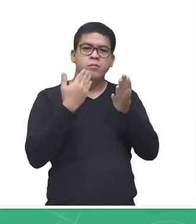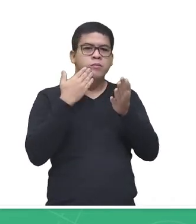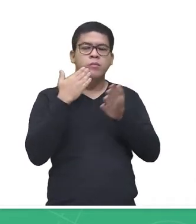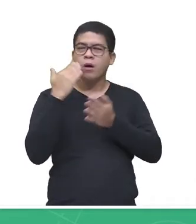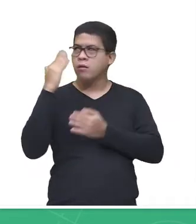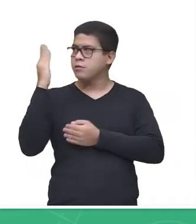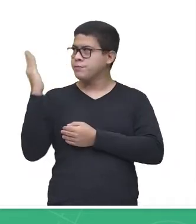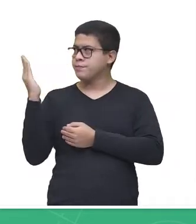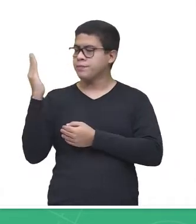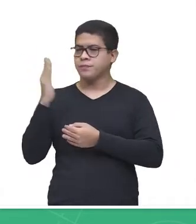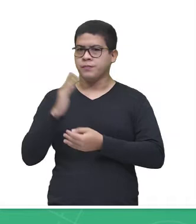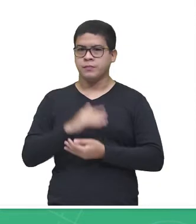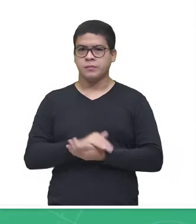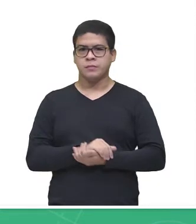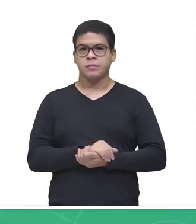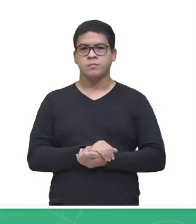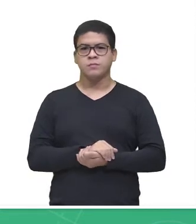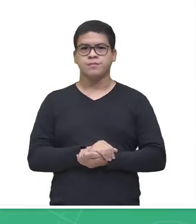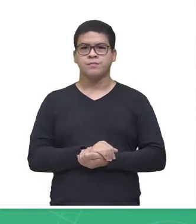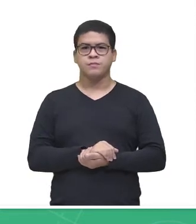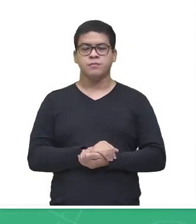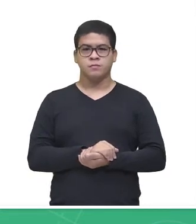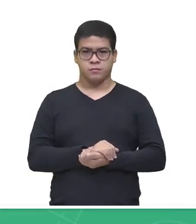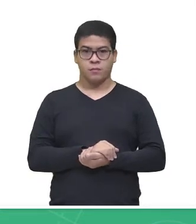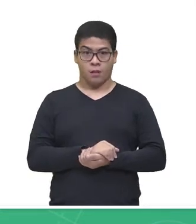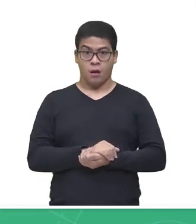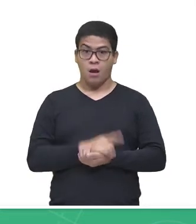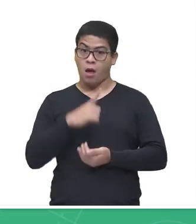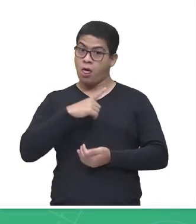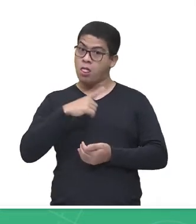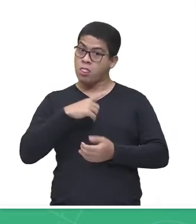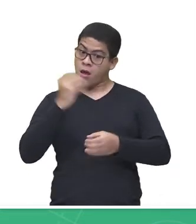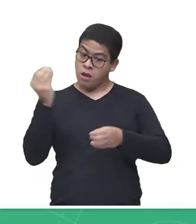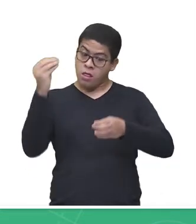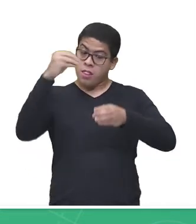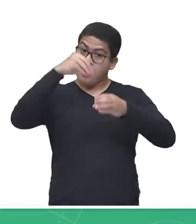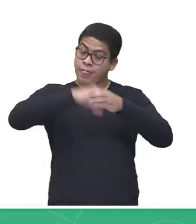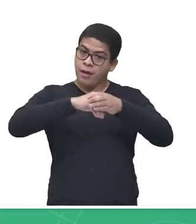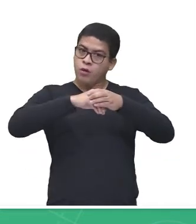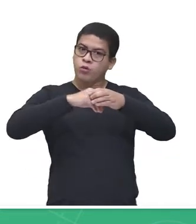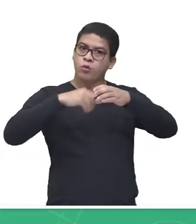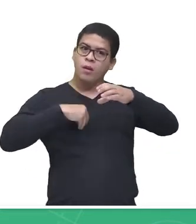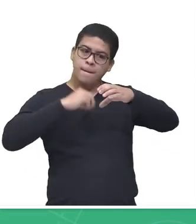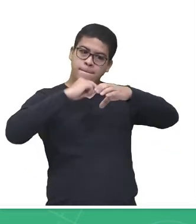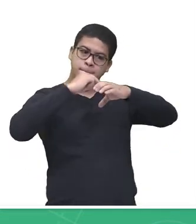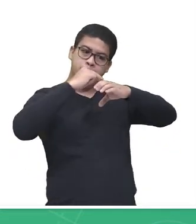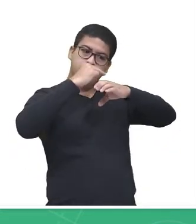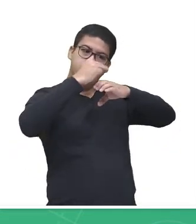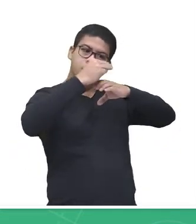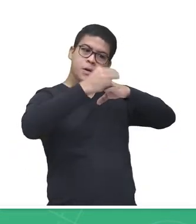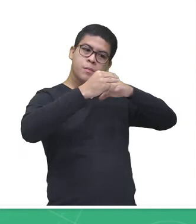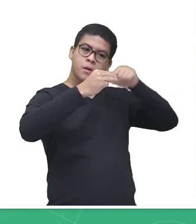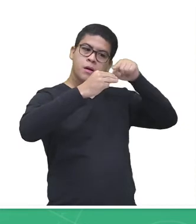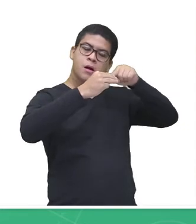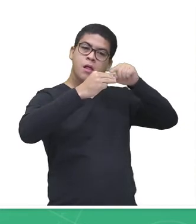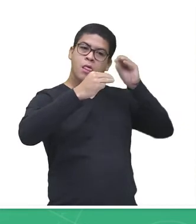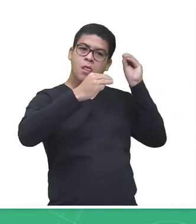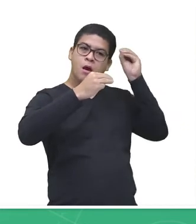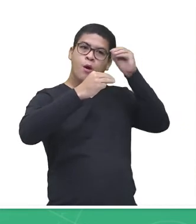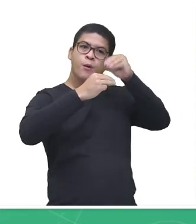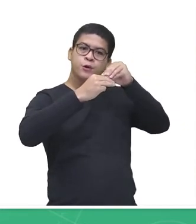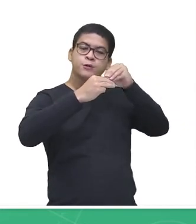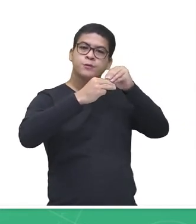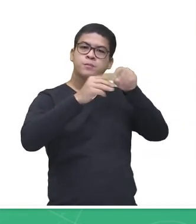peroxissomos e os vacúolos, tá? Então, todos eles são derivados da membrana plasmática, tá? Então, vamos